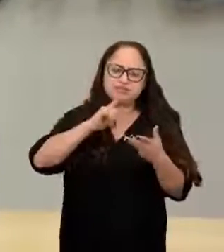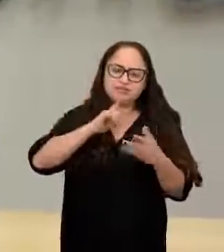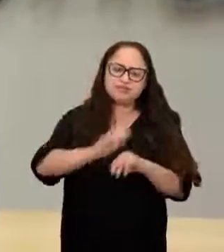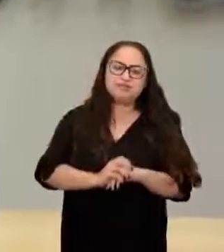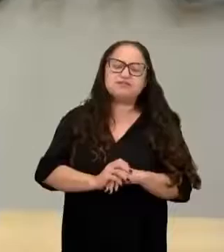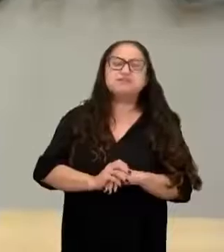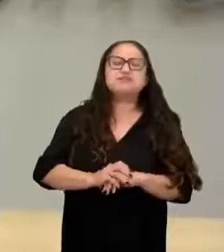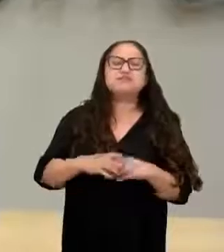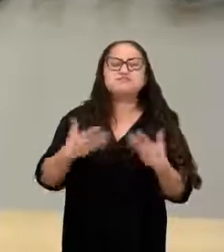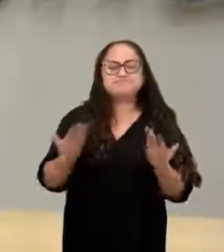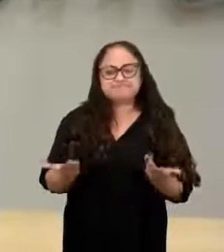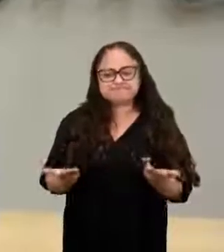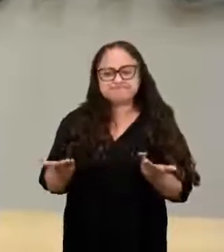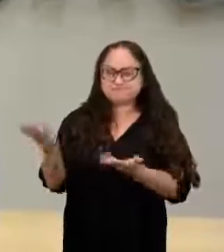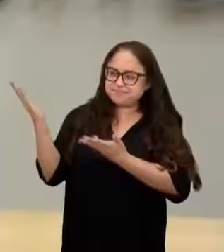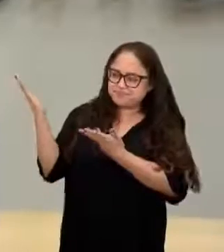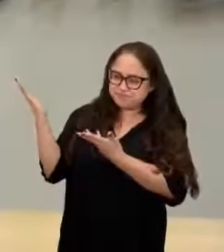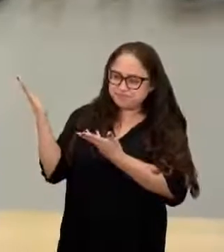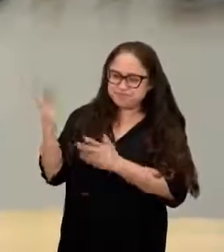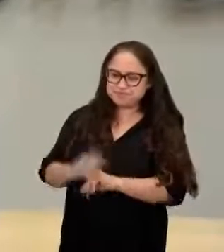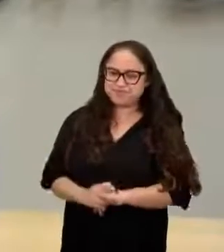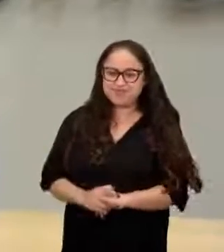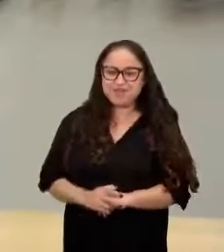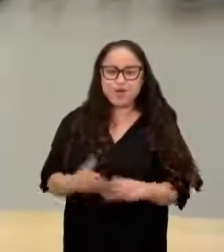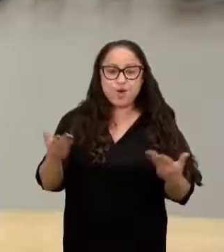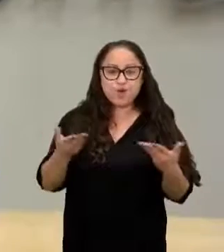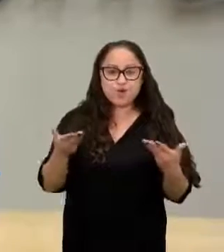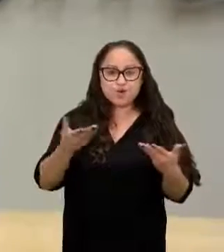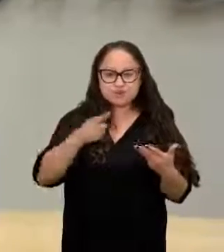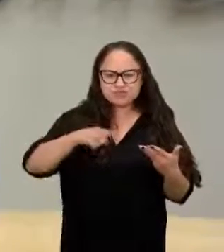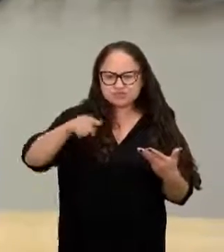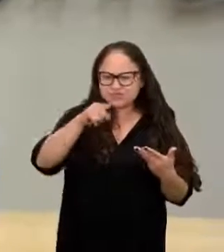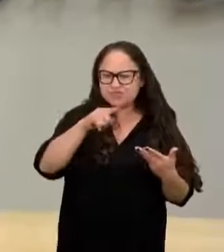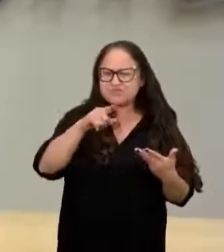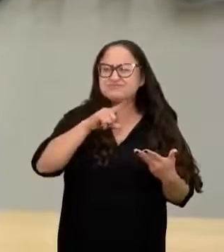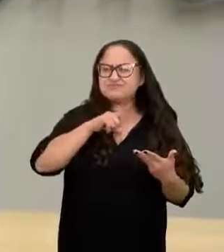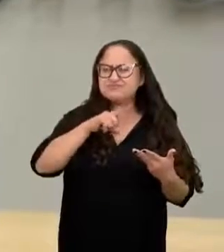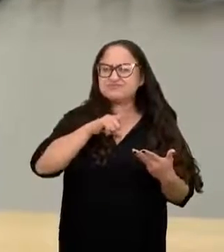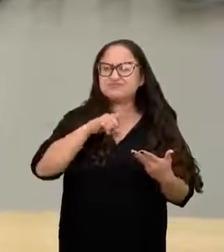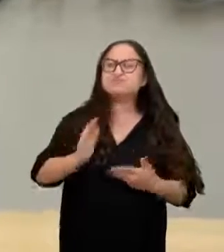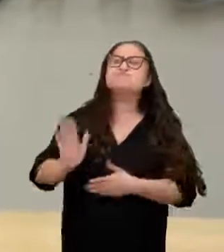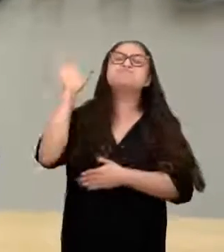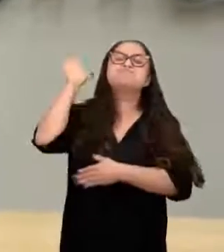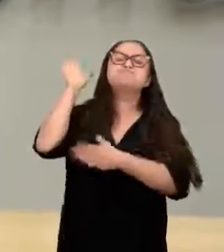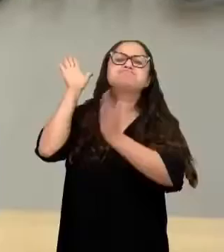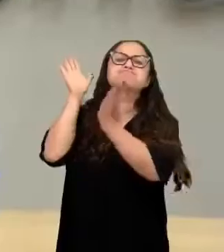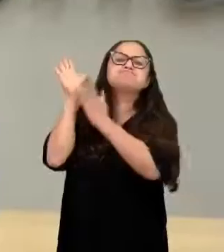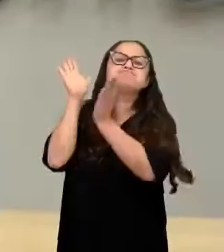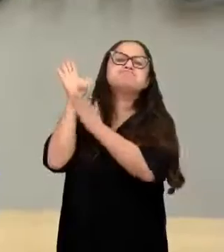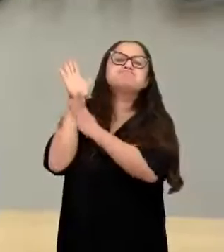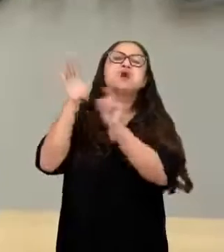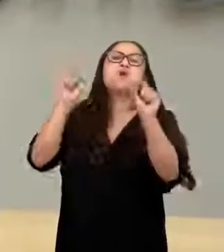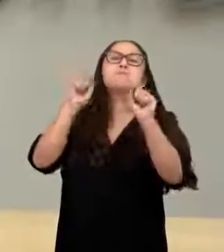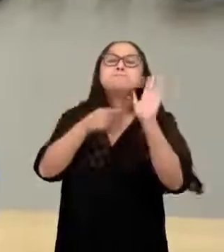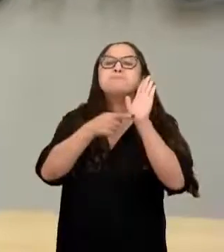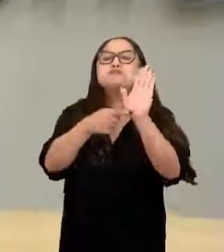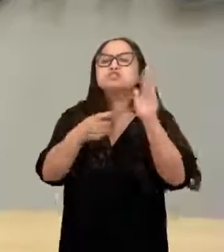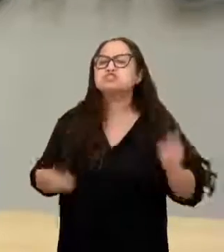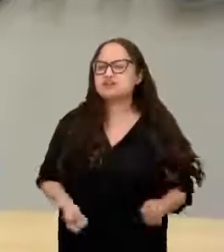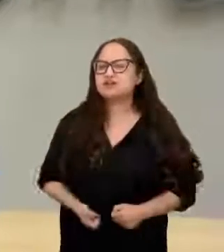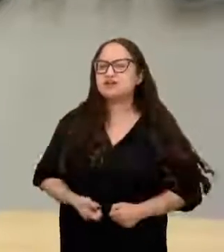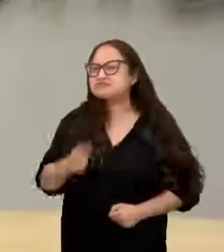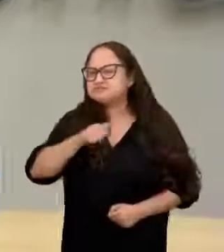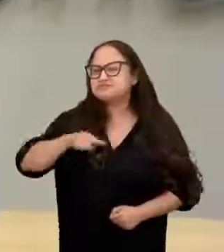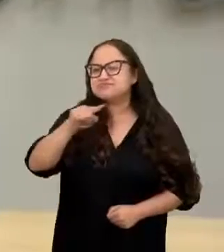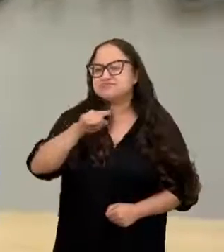CMSP_EM. E vamos aí de aula, porque hoje você vai ter que assumir uma posição e será com